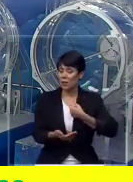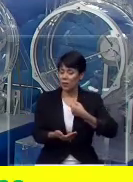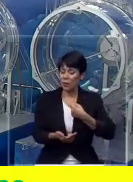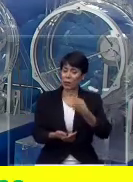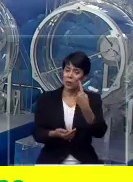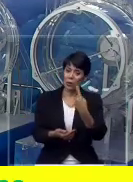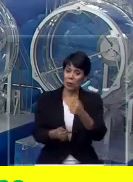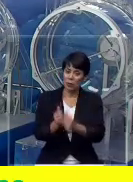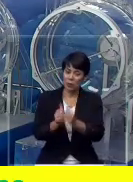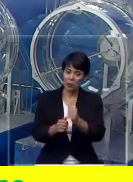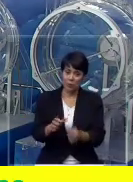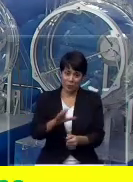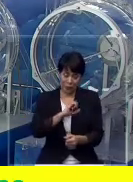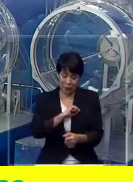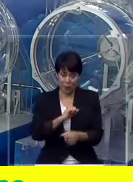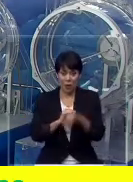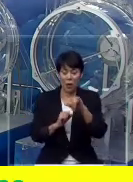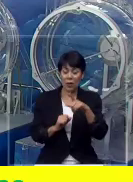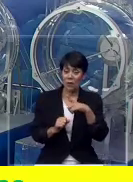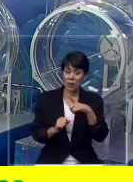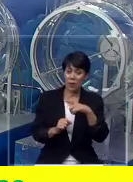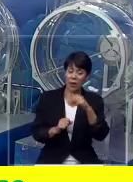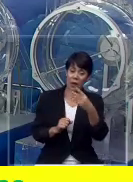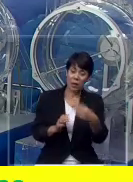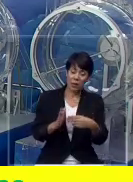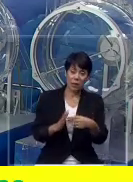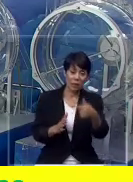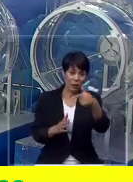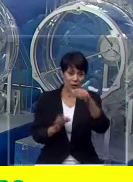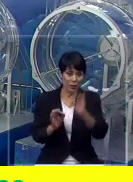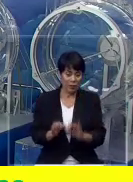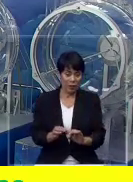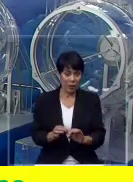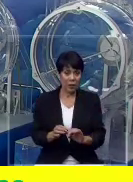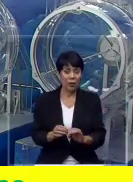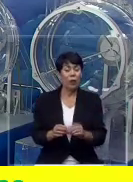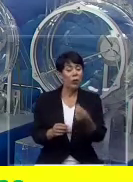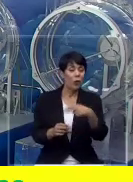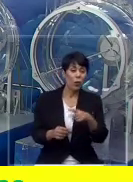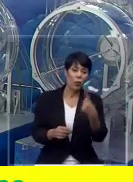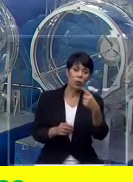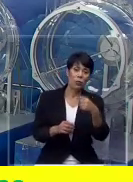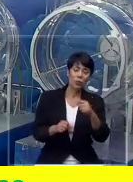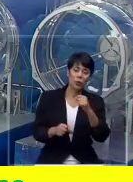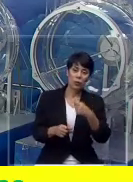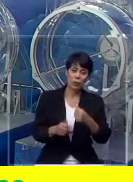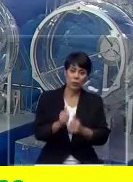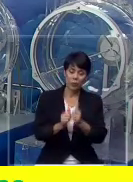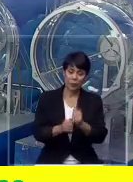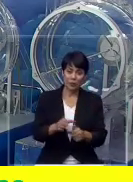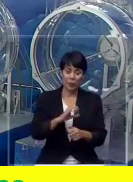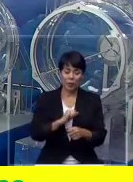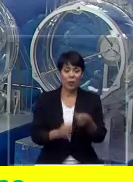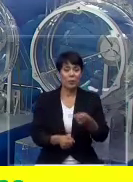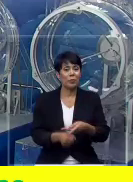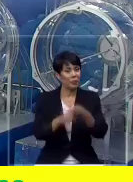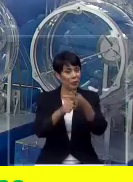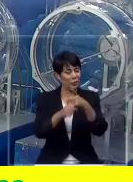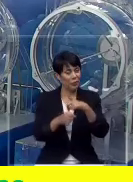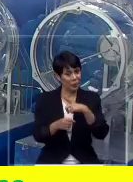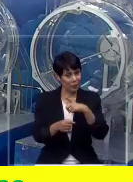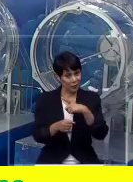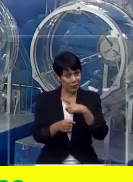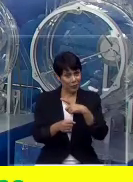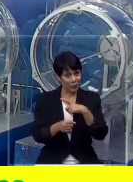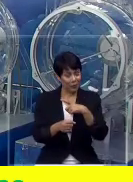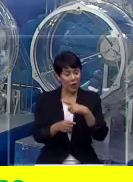e um time do coração. Se você tiver de 3 a 7 acertos ou acertar o time do coração, você ganha prêmios. Lembre-se de conferir a